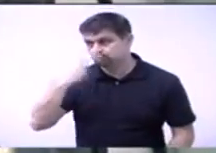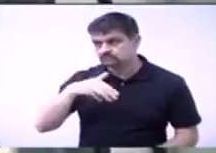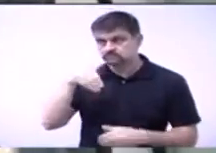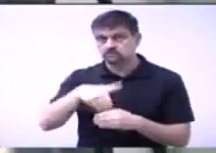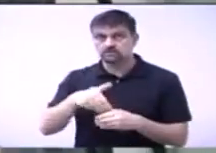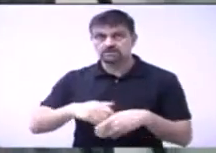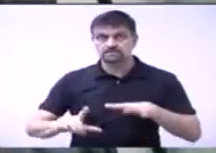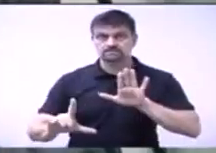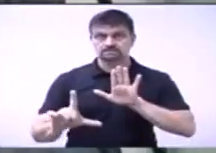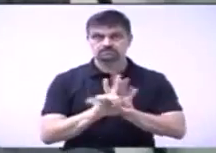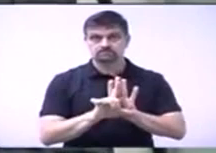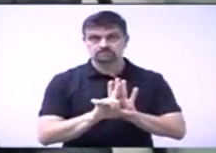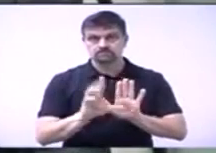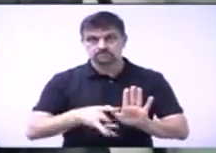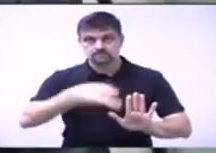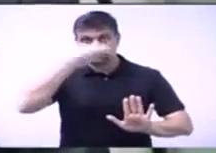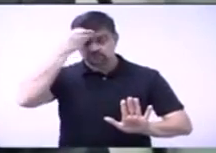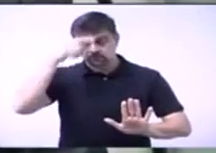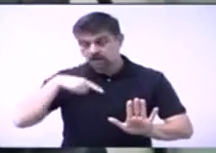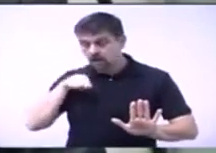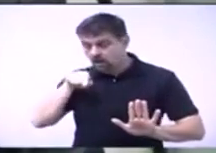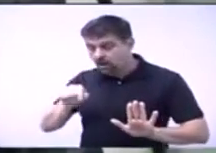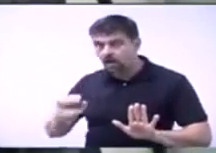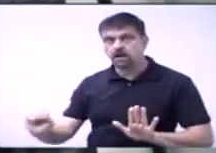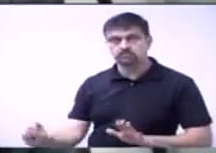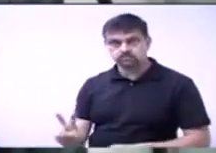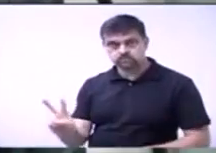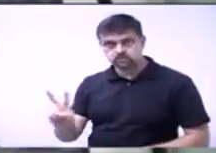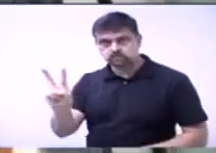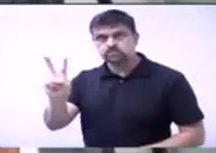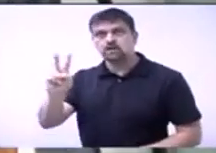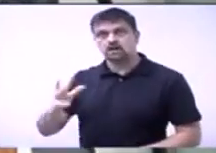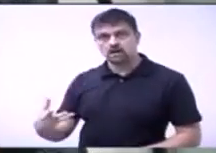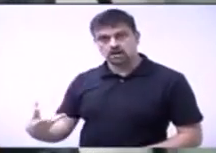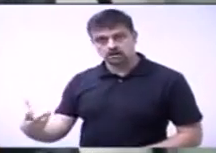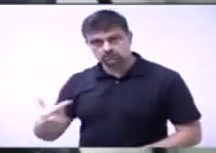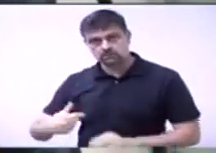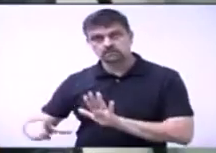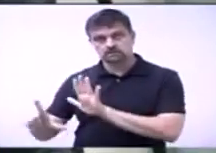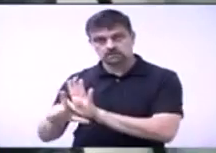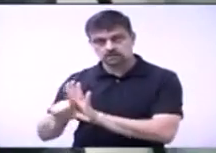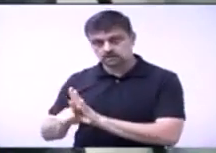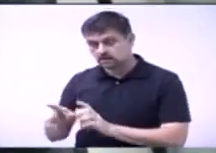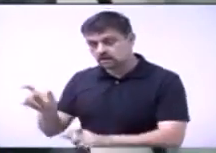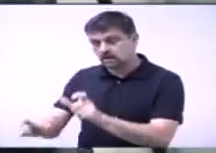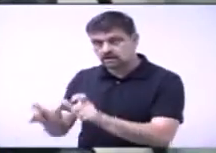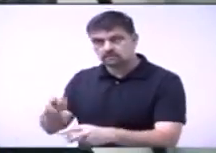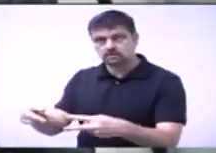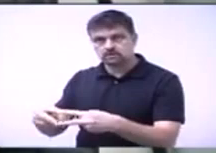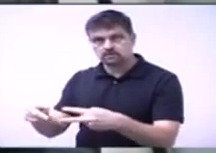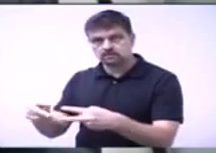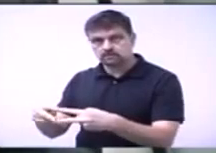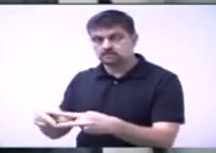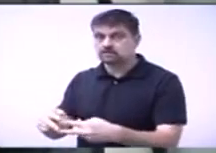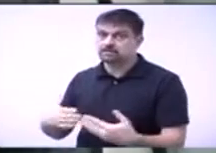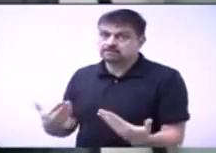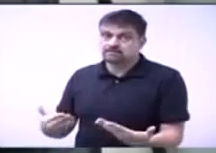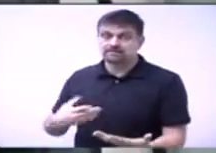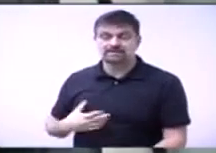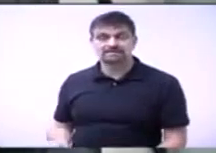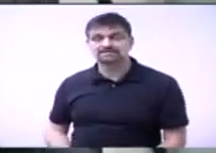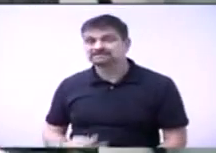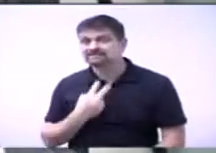legalidade, reconhecendo que, no mérito, essa lei é uma lei que seria boa para o nosso trabalhador, mas eu não tenho a